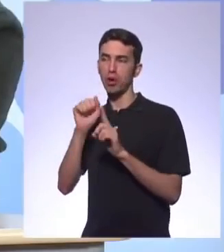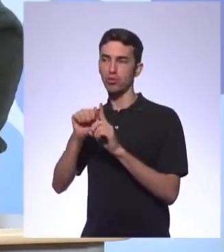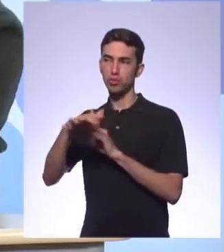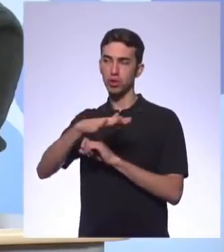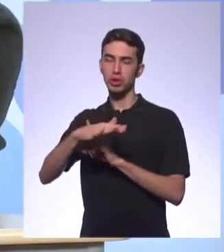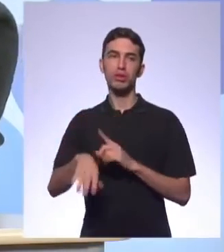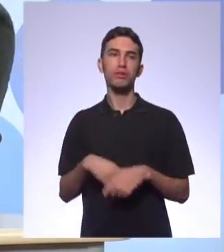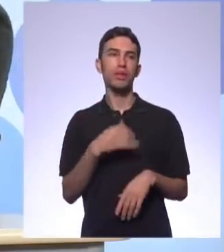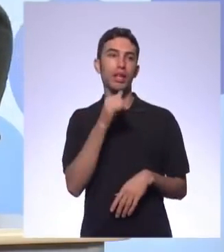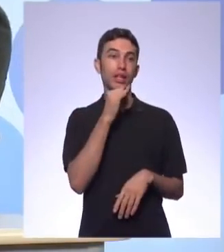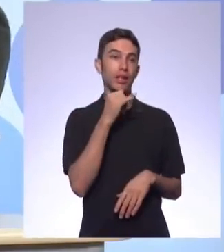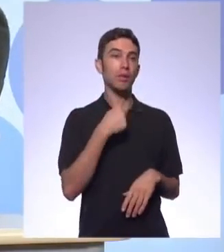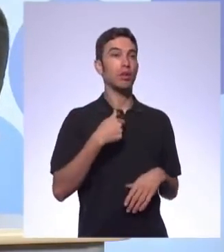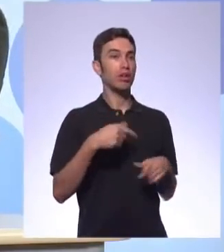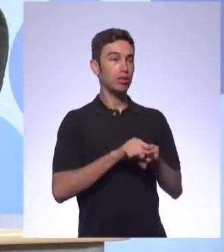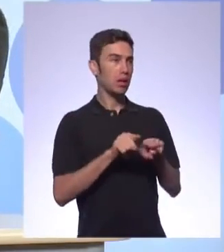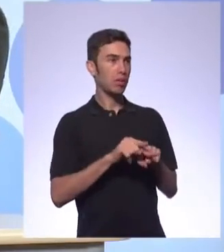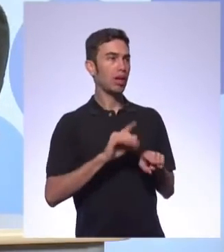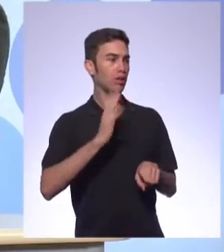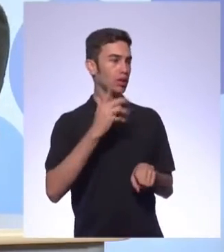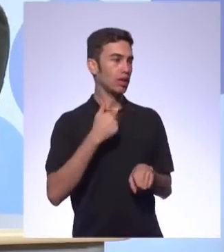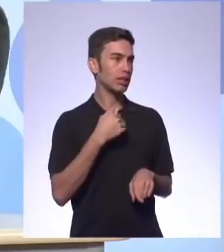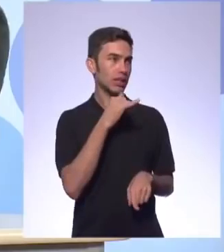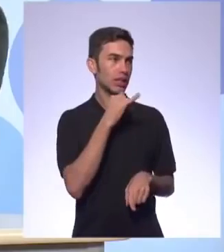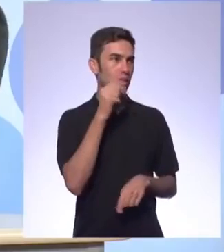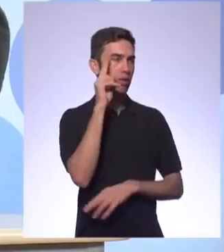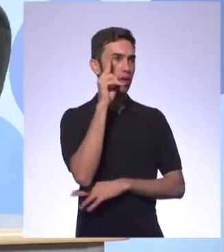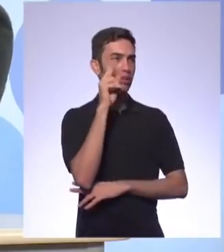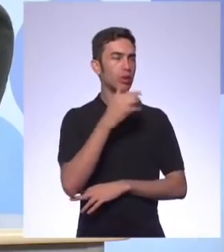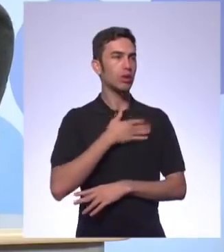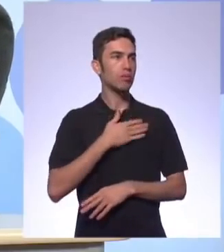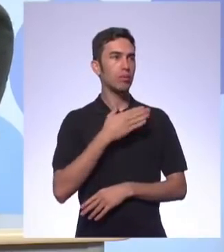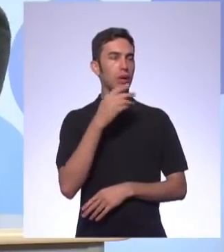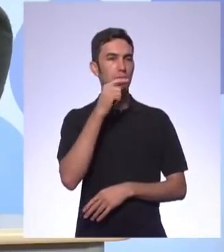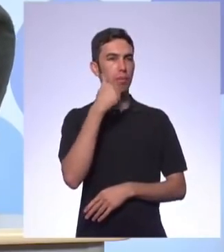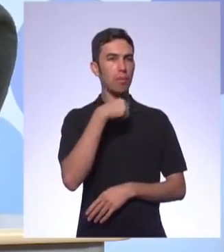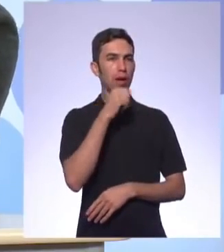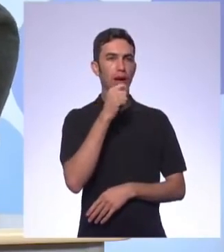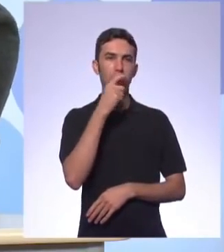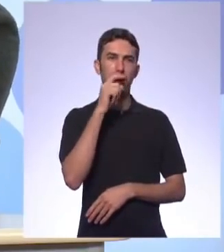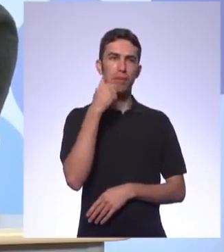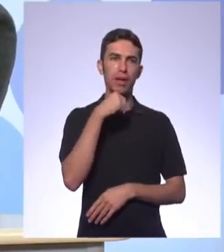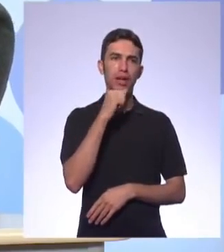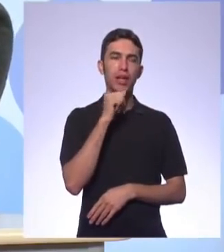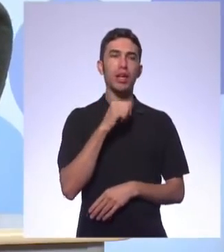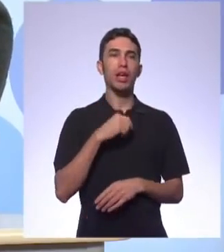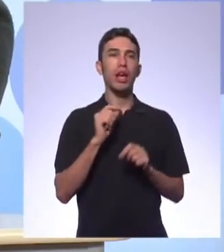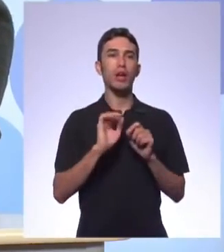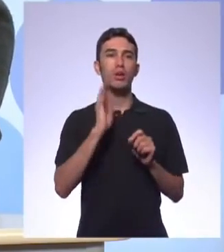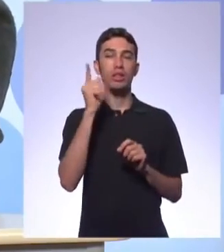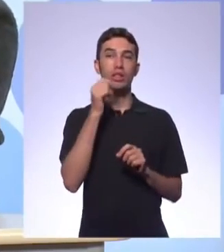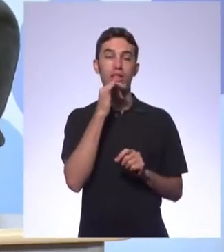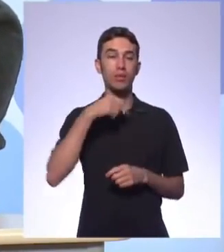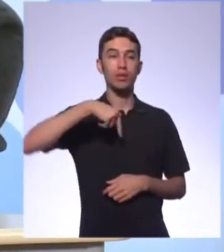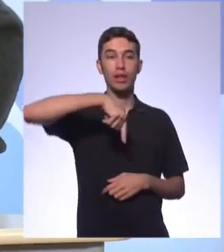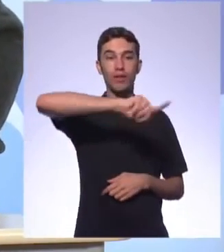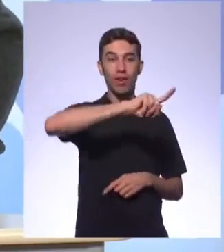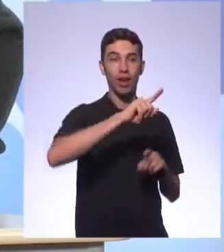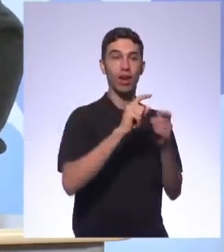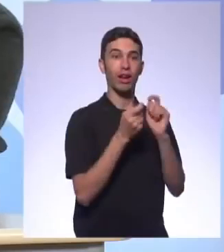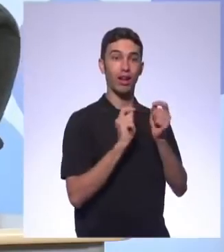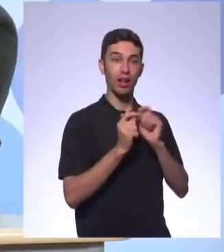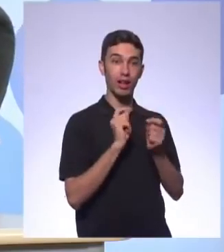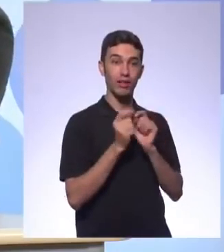também é o seu caso, Dani, eu lembro que meus pais falavam o seguinte: quando você vai para uma entrevista de